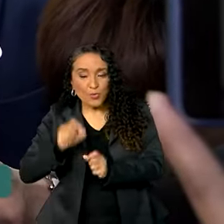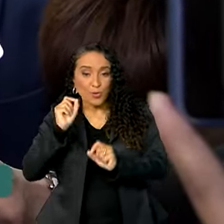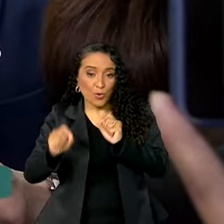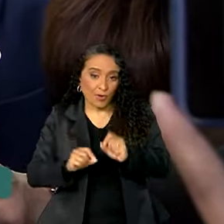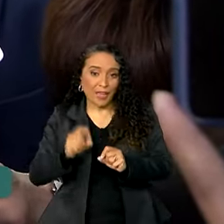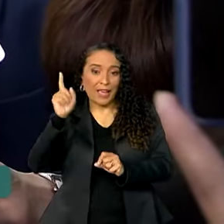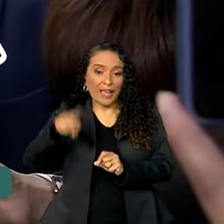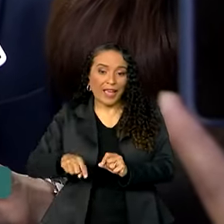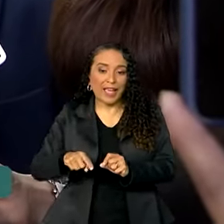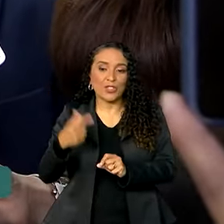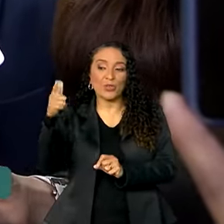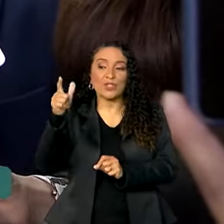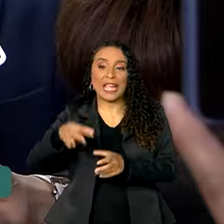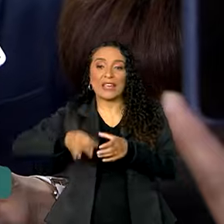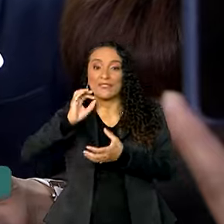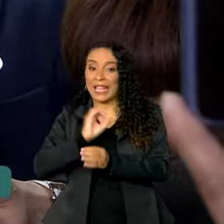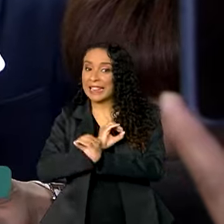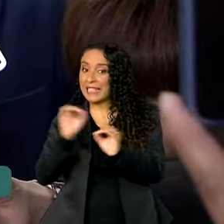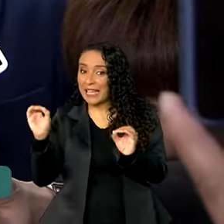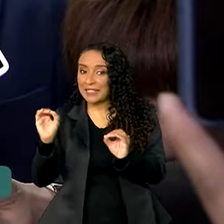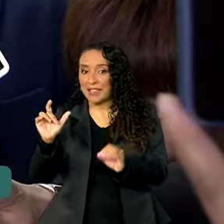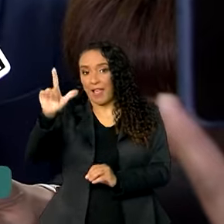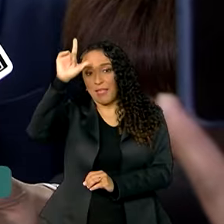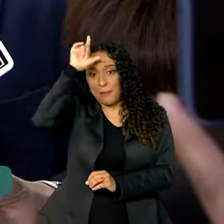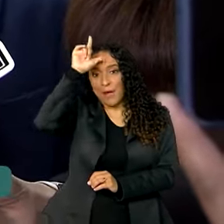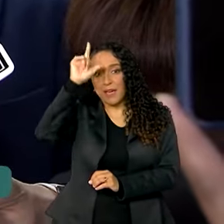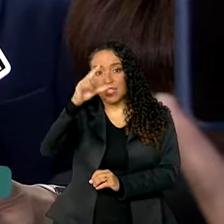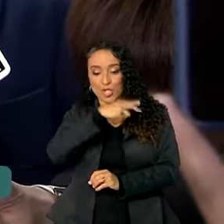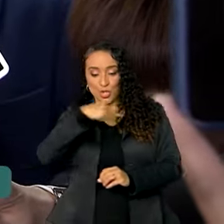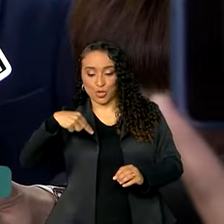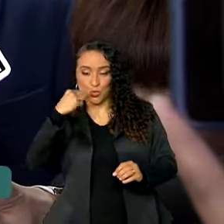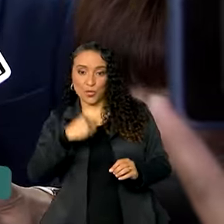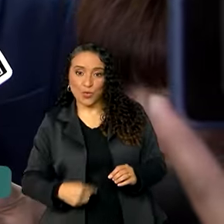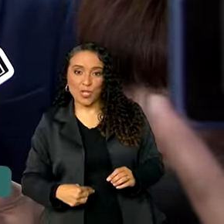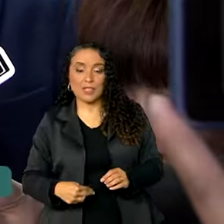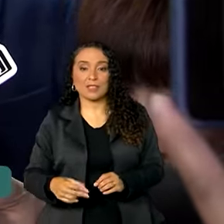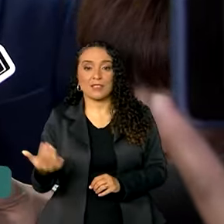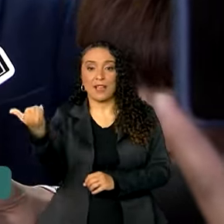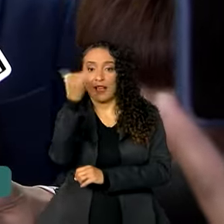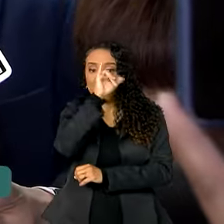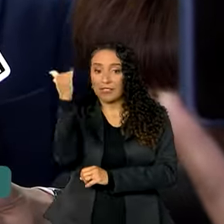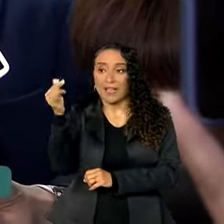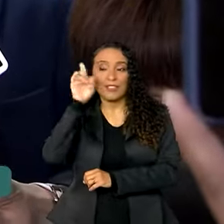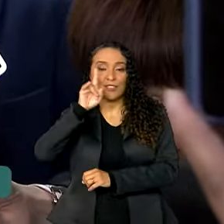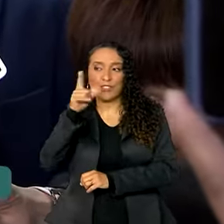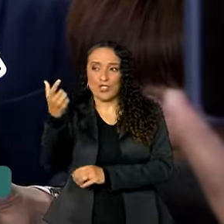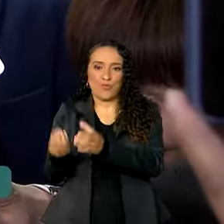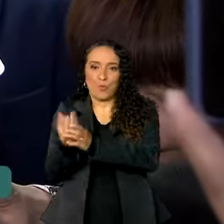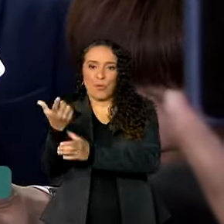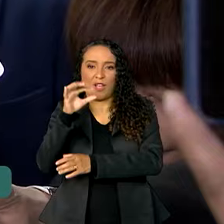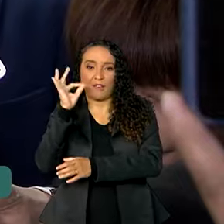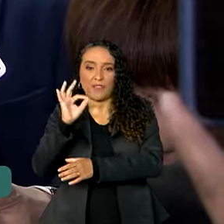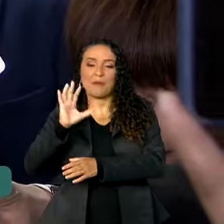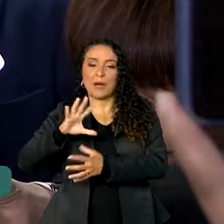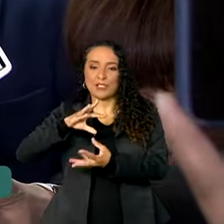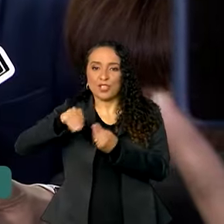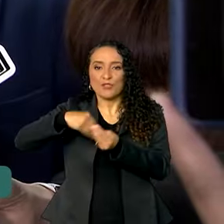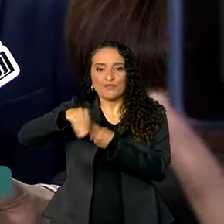dólares, são os que não têm café nenhum. Alemanha, Suíça, Itália, Estados Unidos, que não produzem café, mas processam